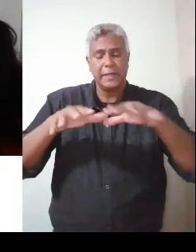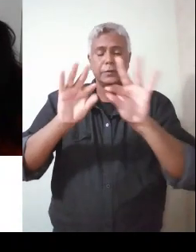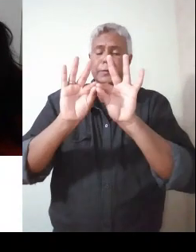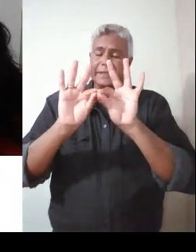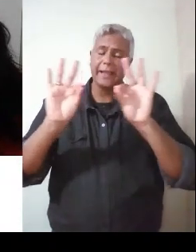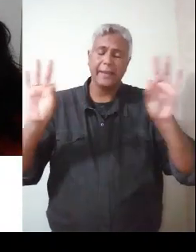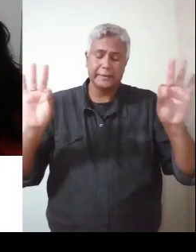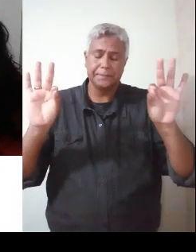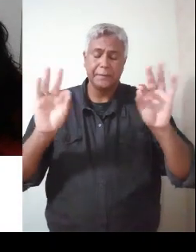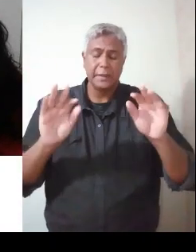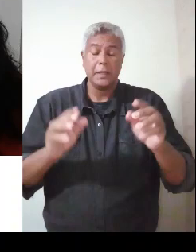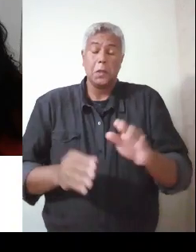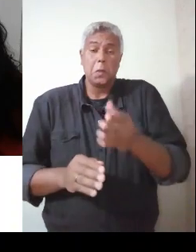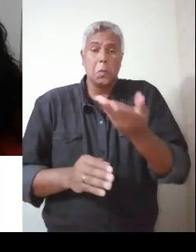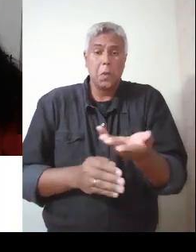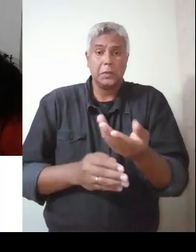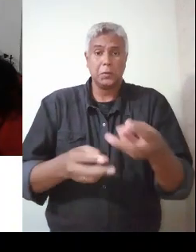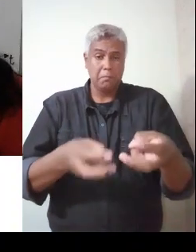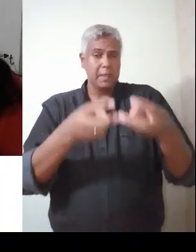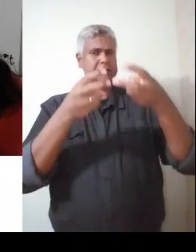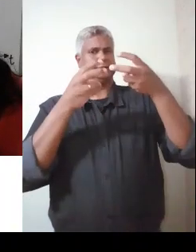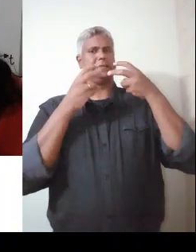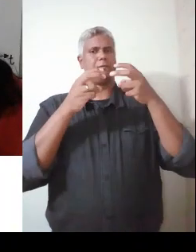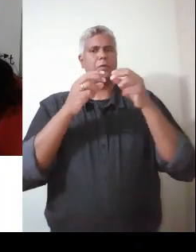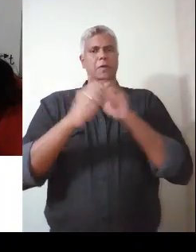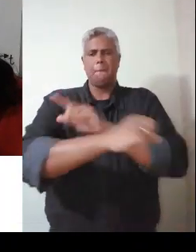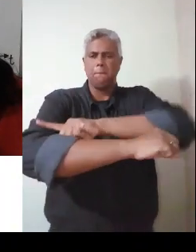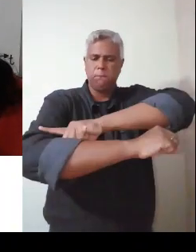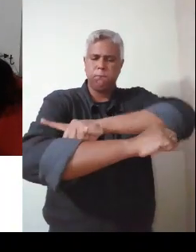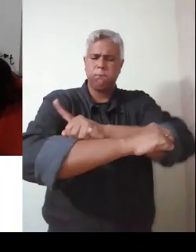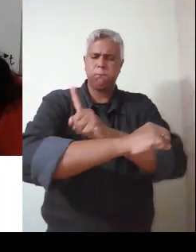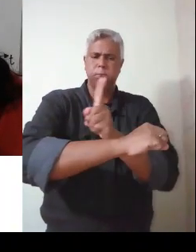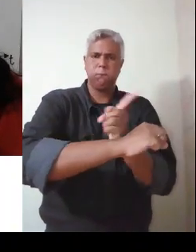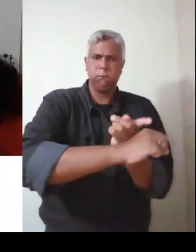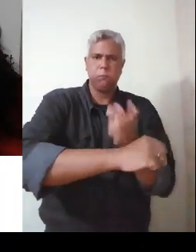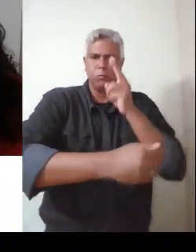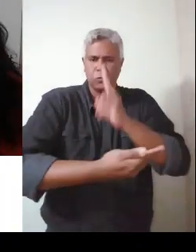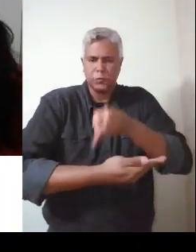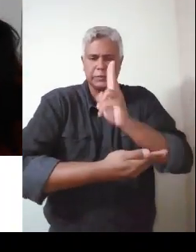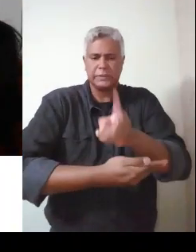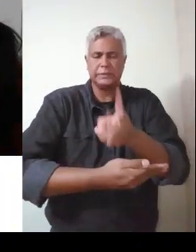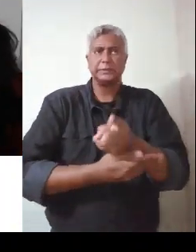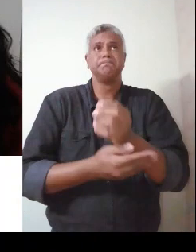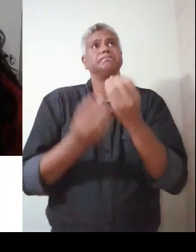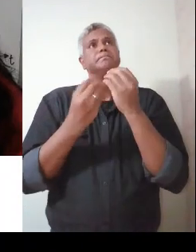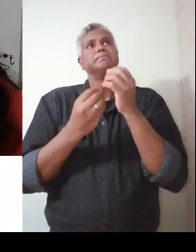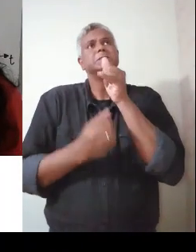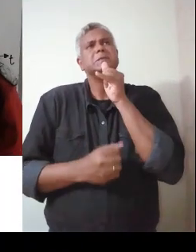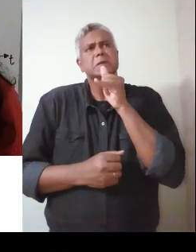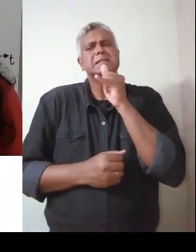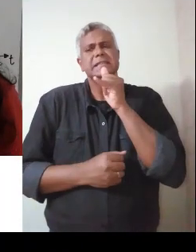a definição da velocidade constante, podemos fazer uma análise através de um exemplo.